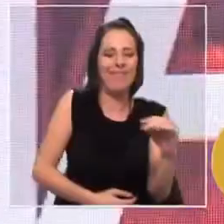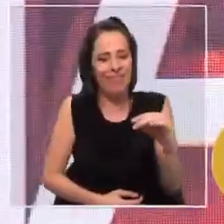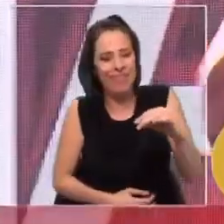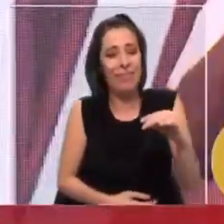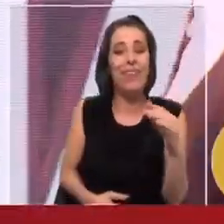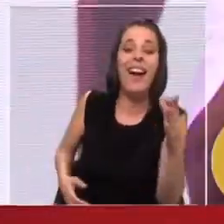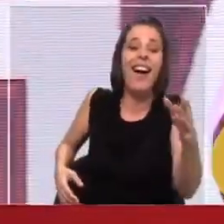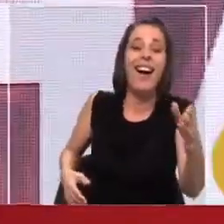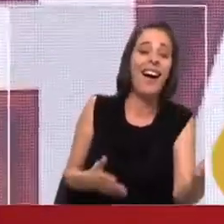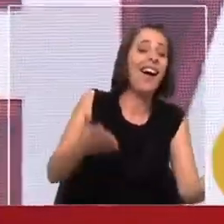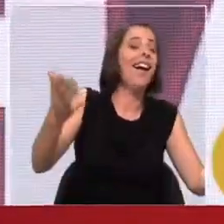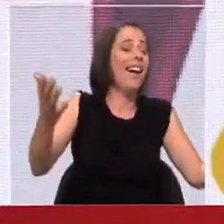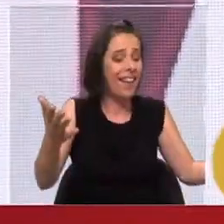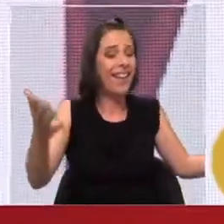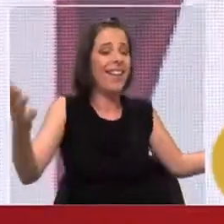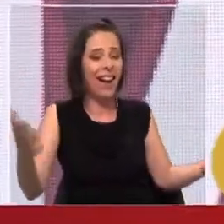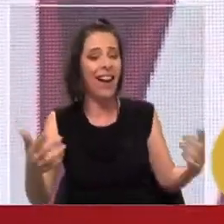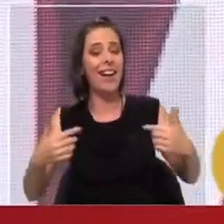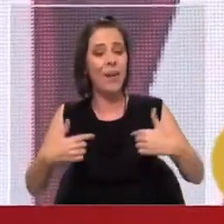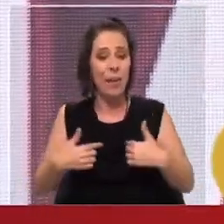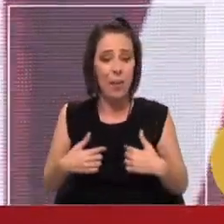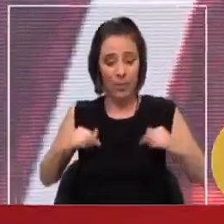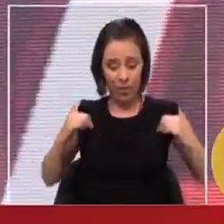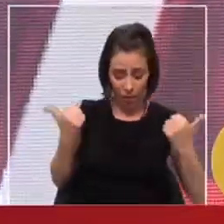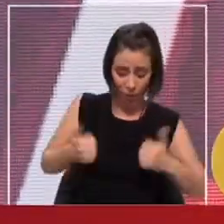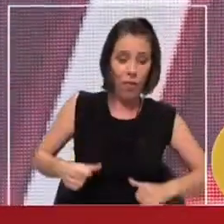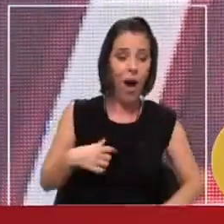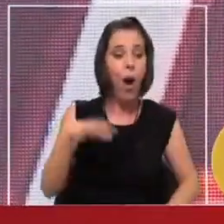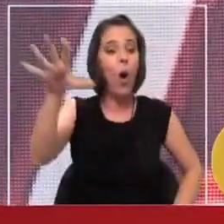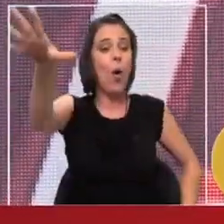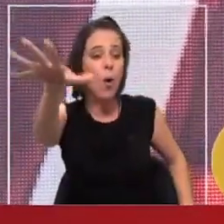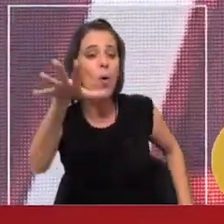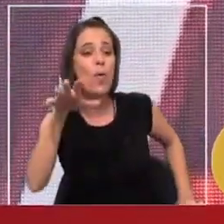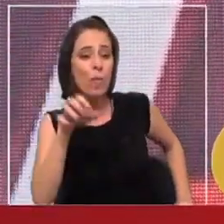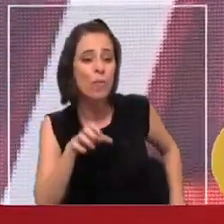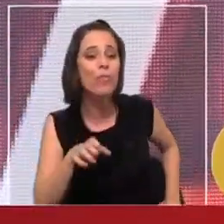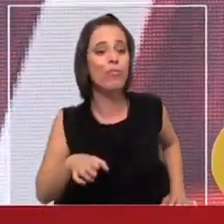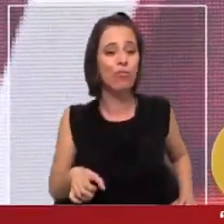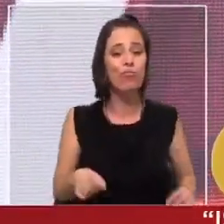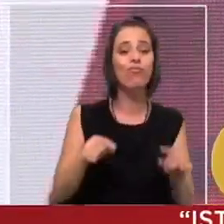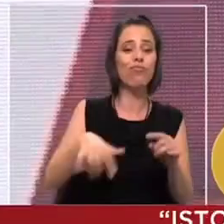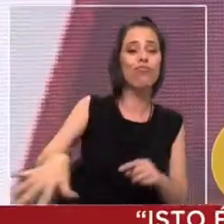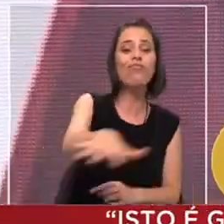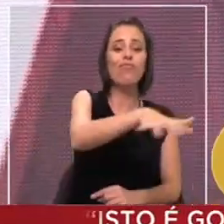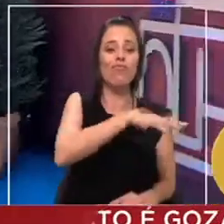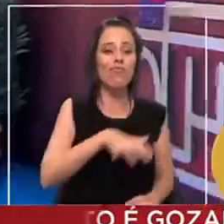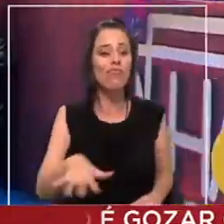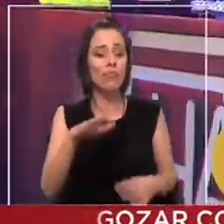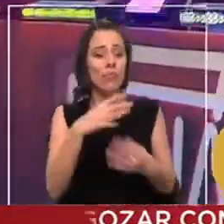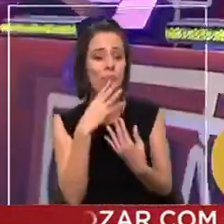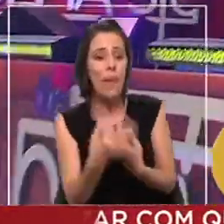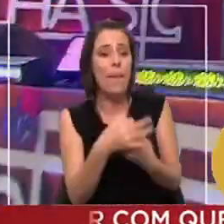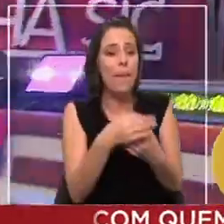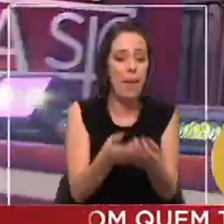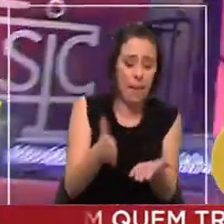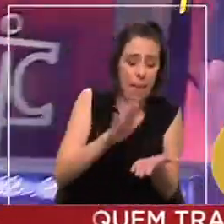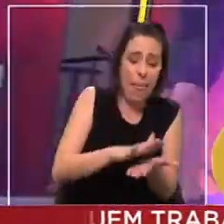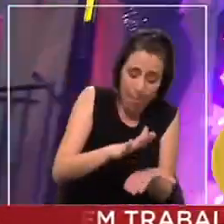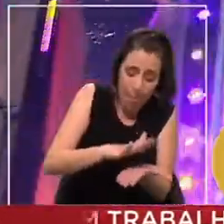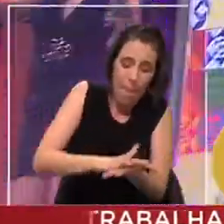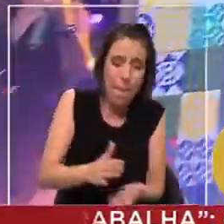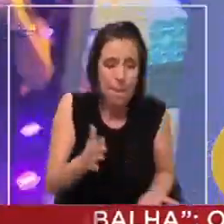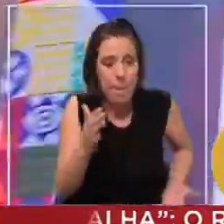e ainda tem o meu quarto para apanhar vou apanhar do lado era uma bainha para